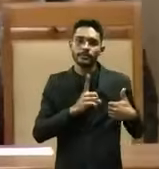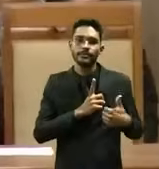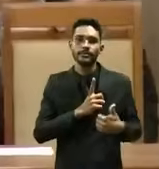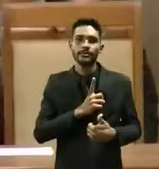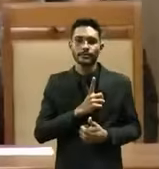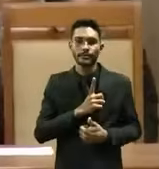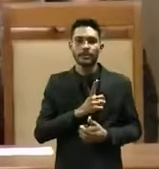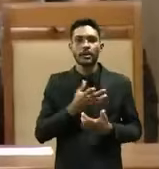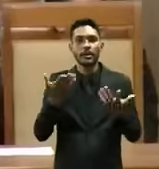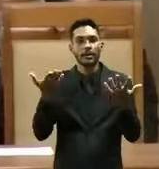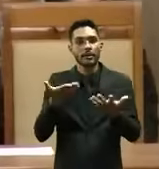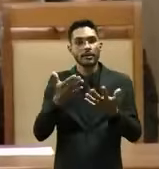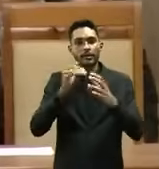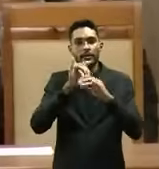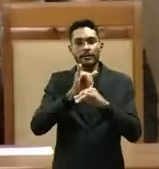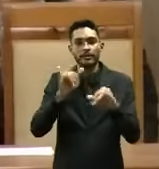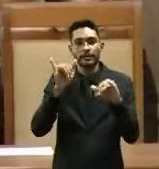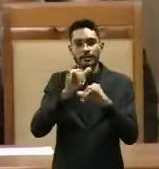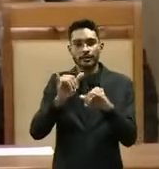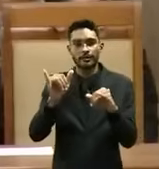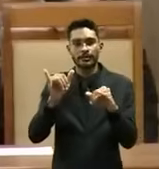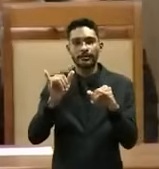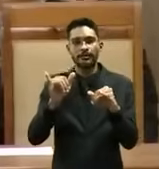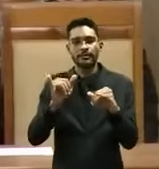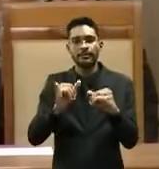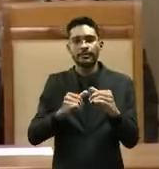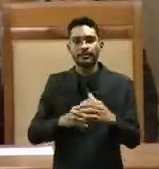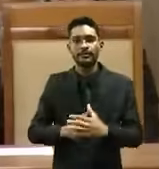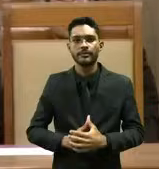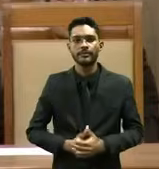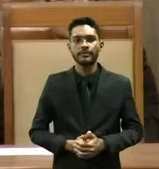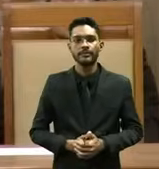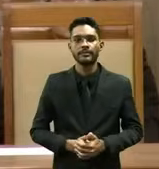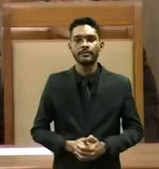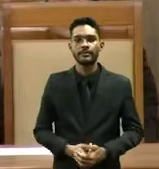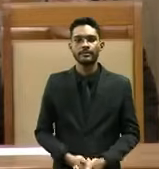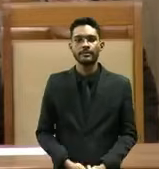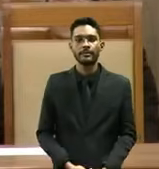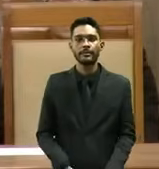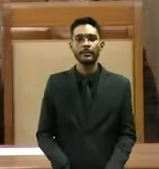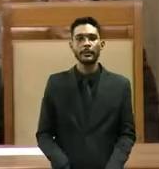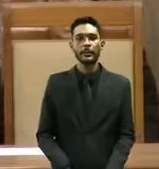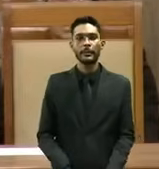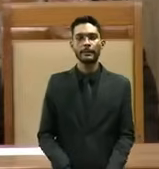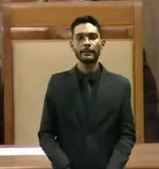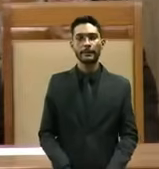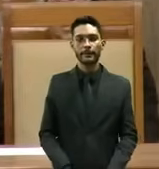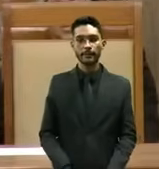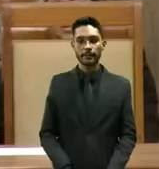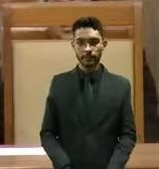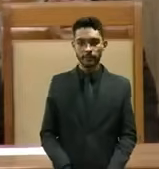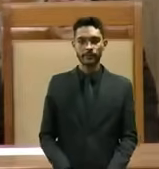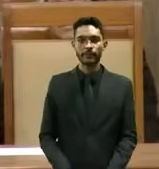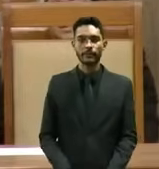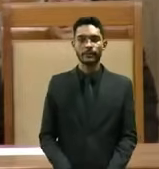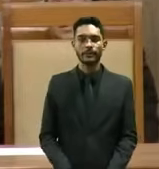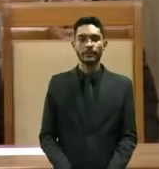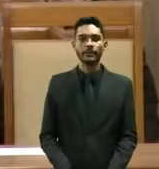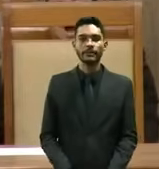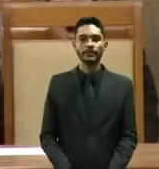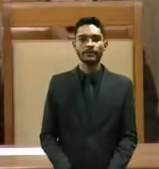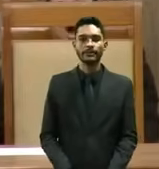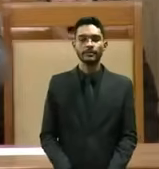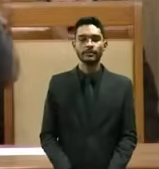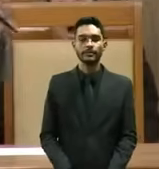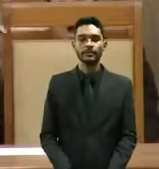coisa sabe porque a Celina de albuquer foi batizada Leia lá a história ela buscou a Deus vários dias com jejum e